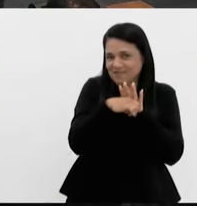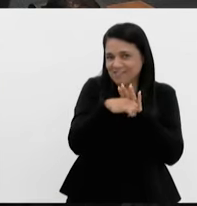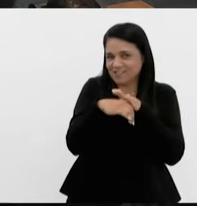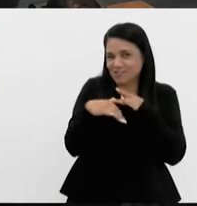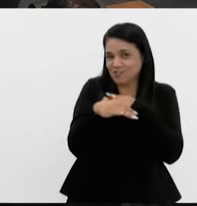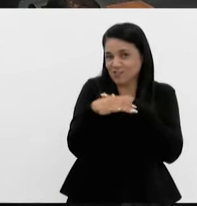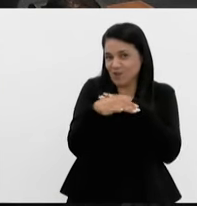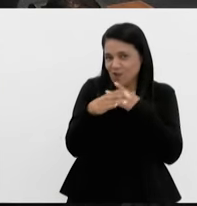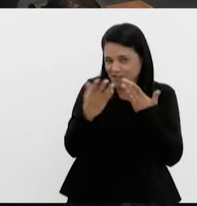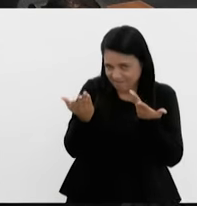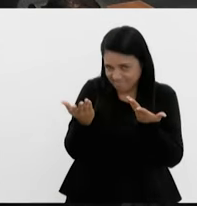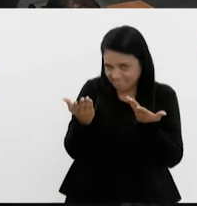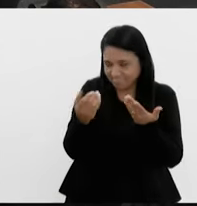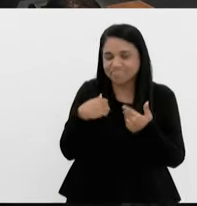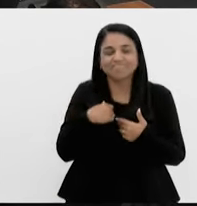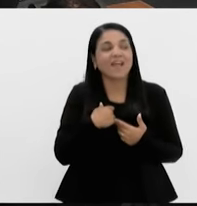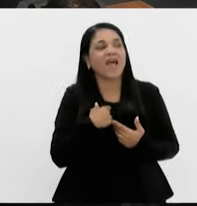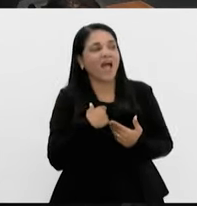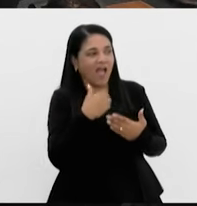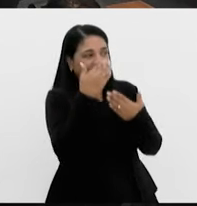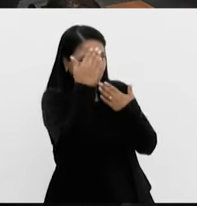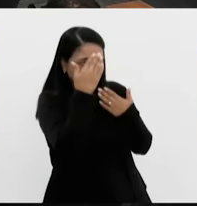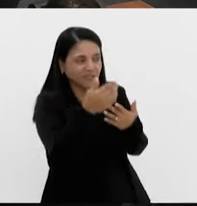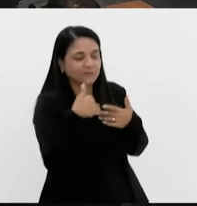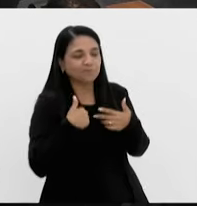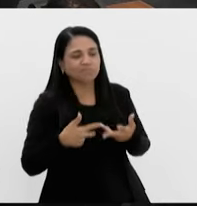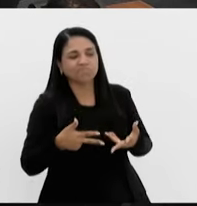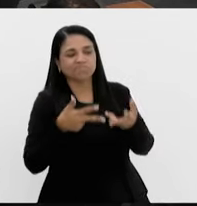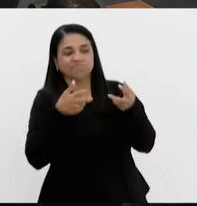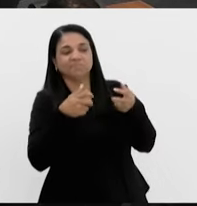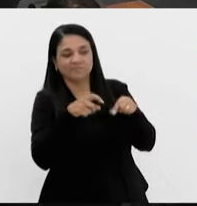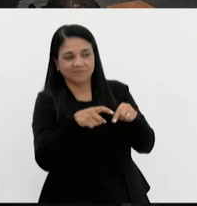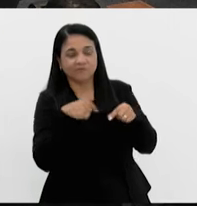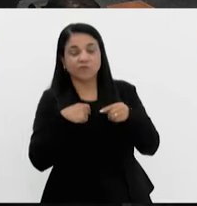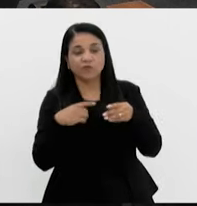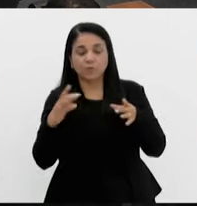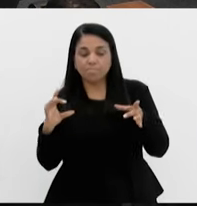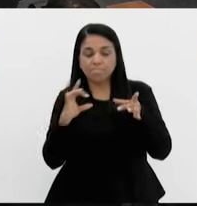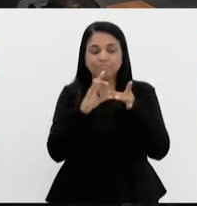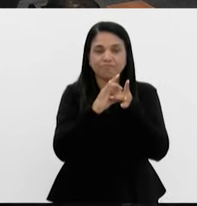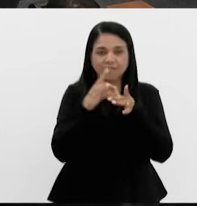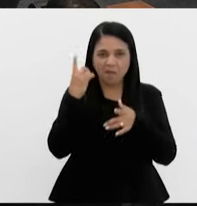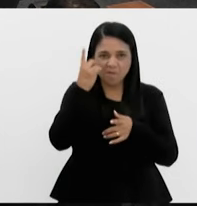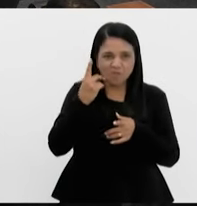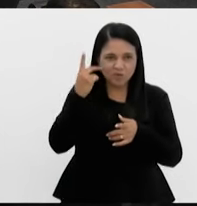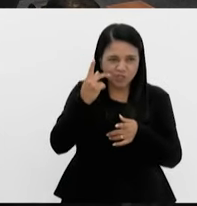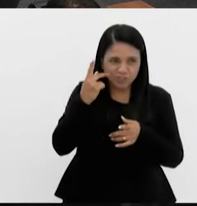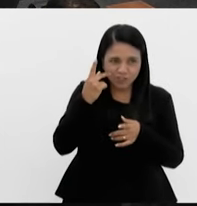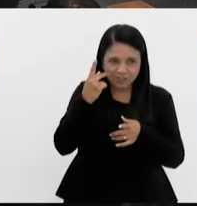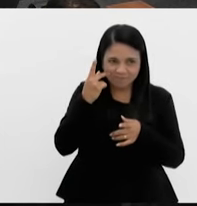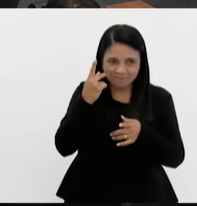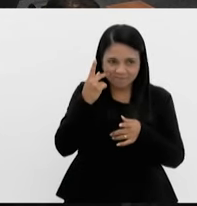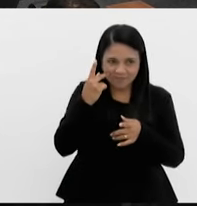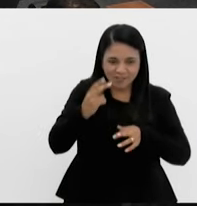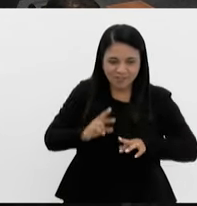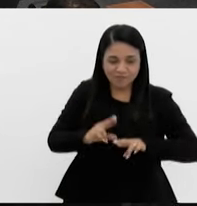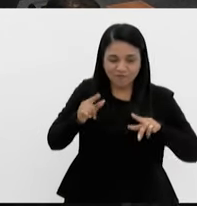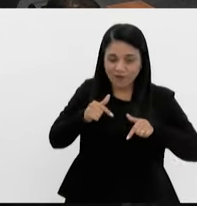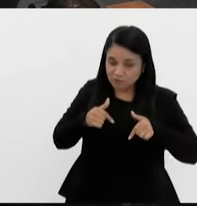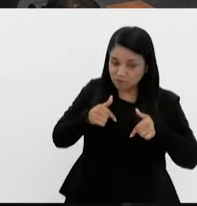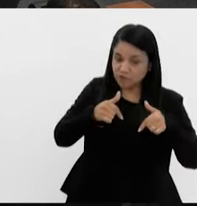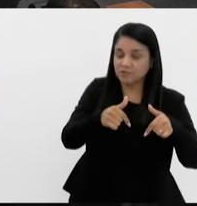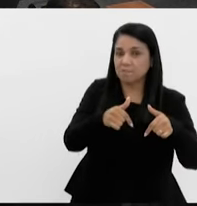percebi obrigado então percebi foi uma questão mais ligada até à política do que ao desempenho não é isso Deputado